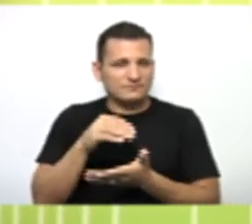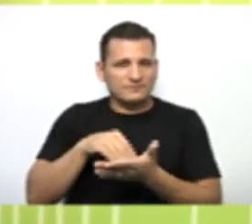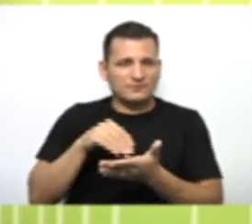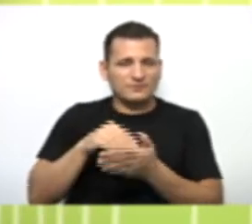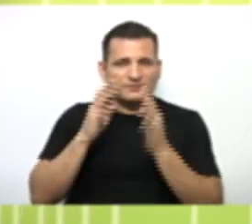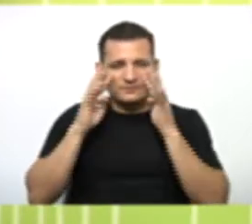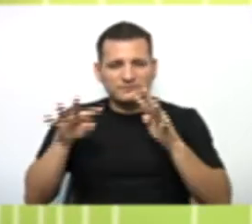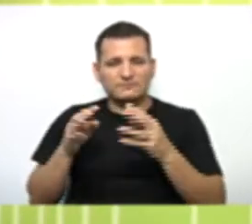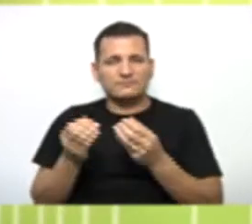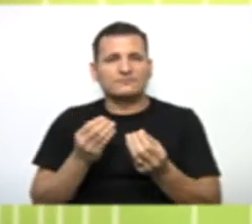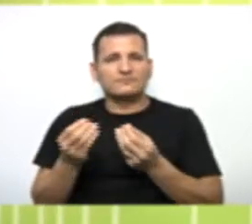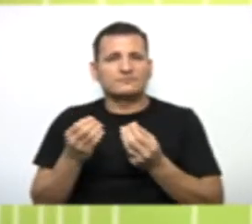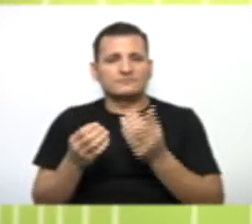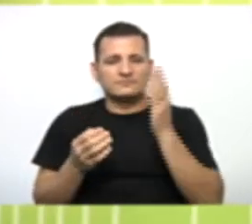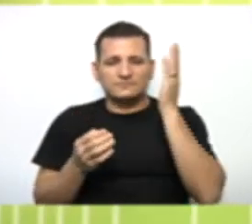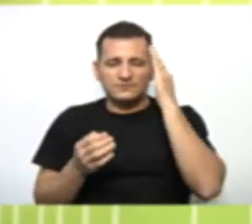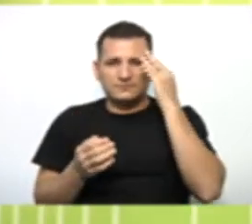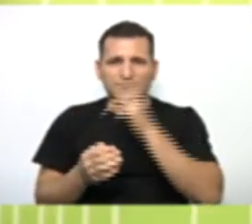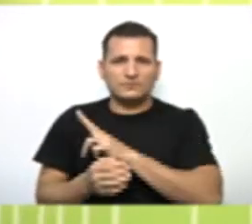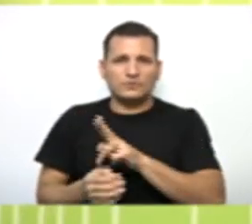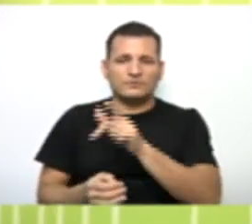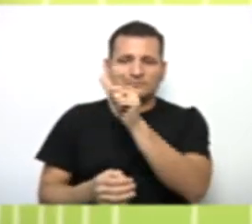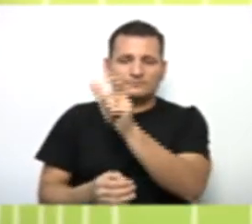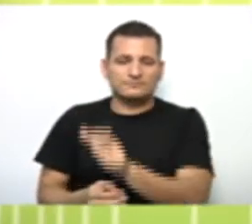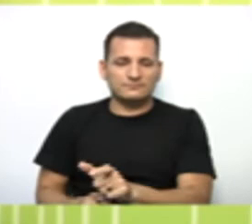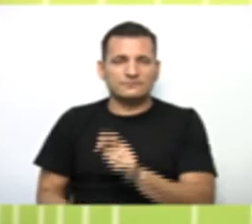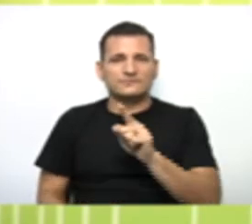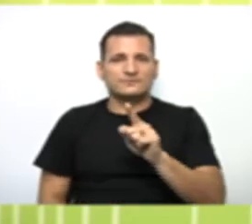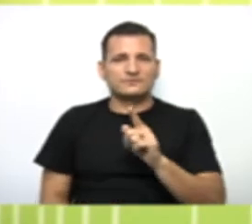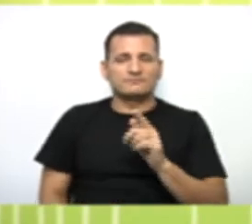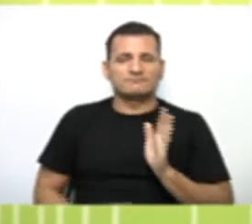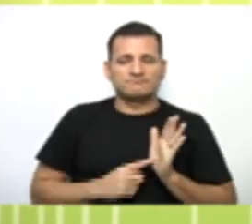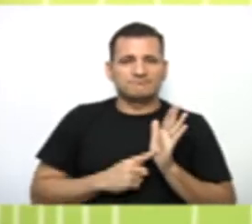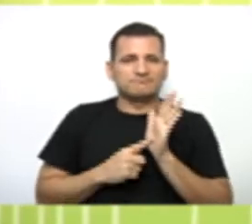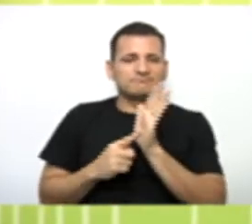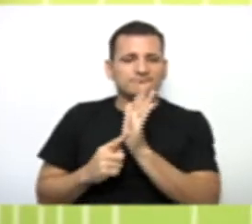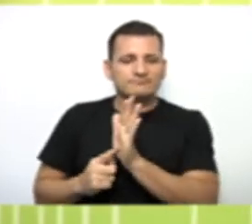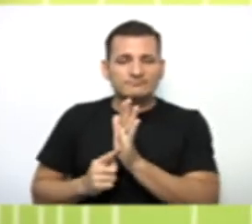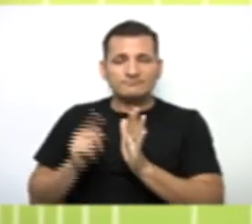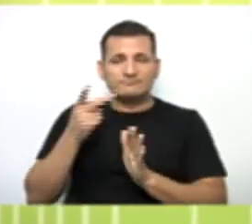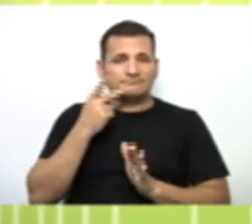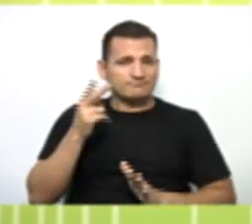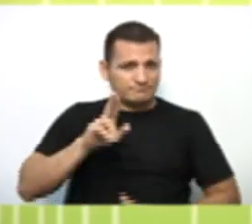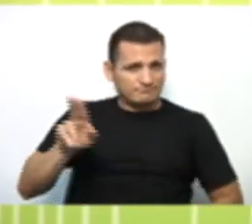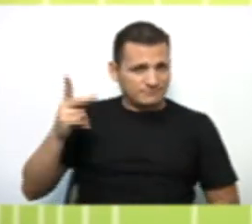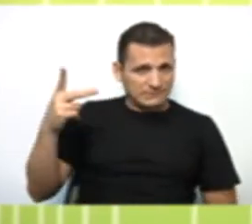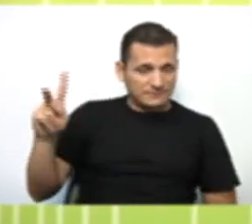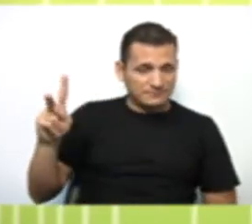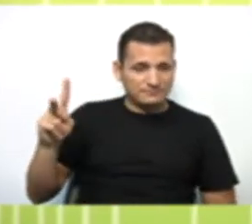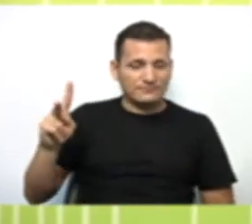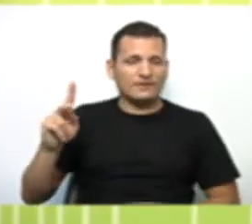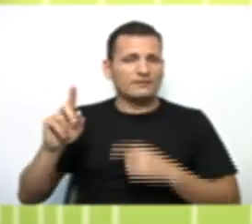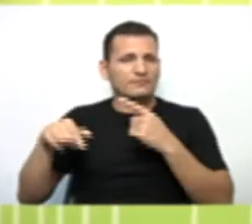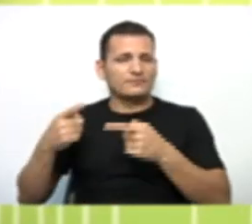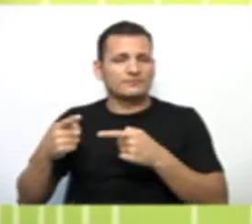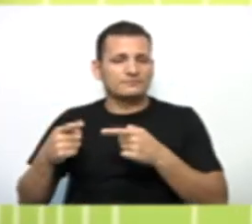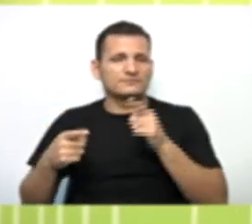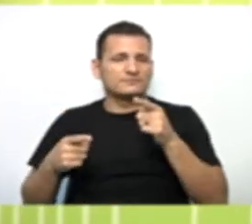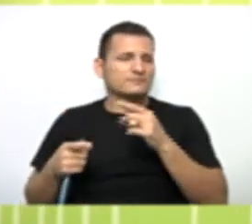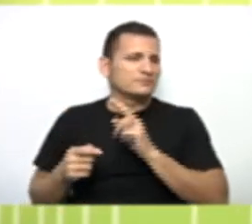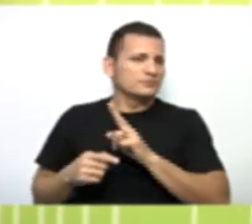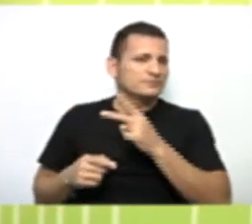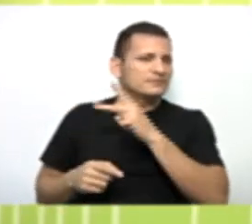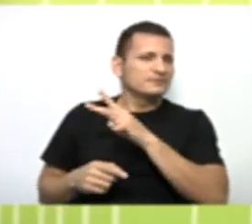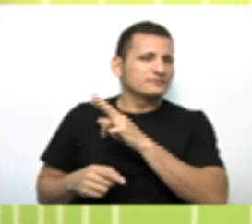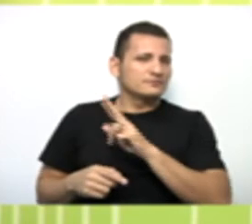atenção, como saber o nome do negociador? Vocês se apresentam, não é? Ele fala o nome dele e daqui a pouco você fica, meu Deus do céu, qual o nome